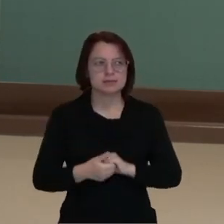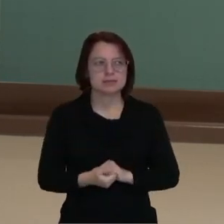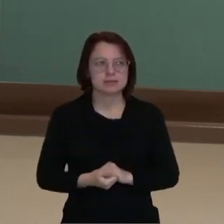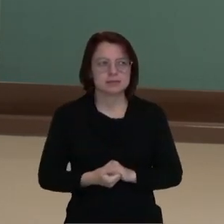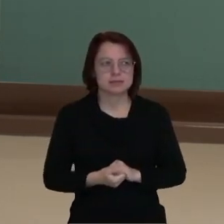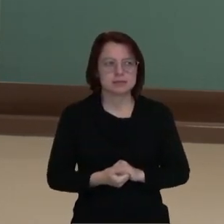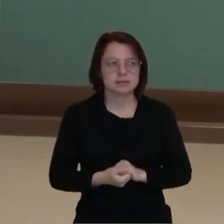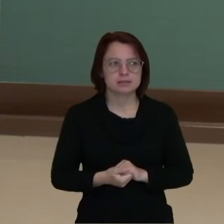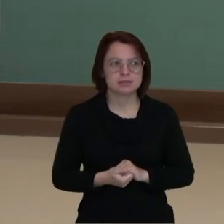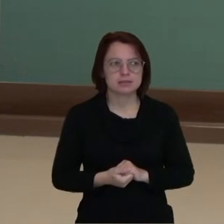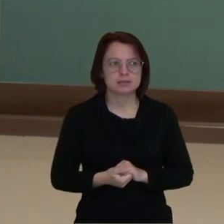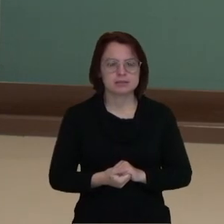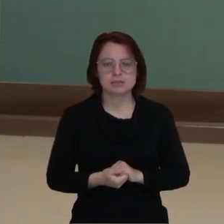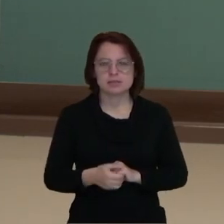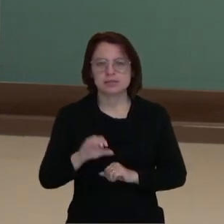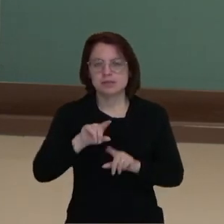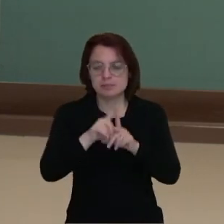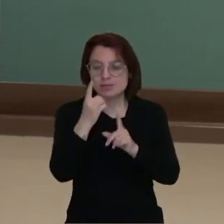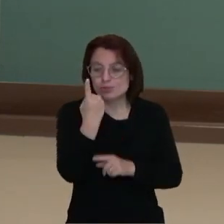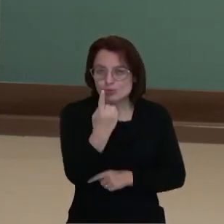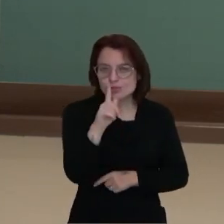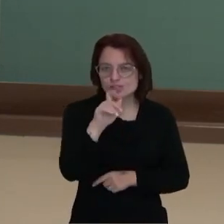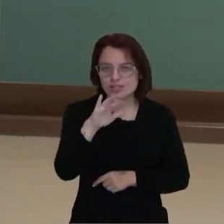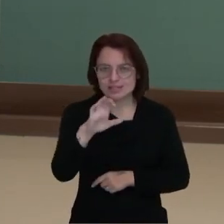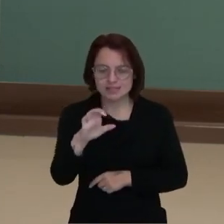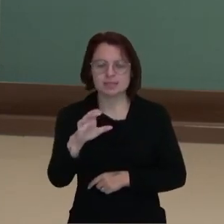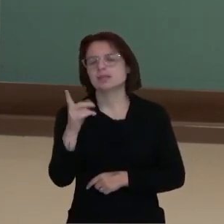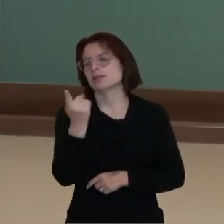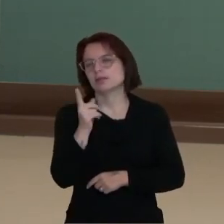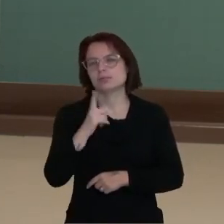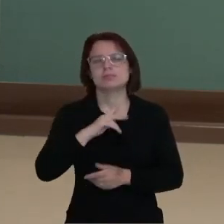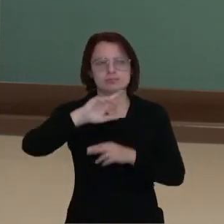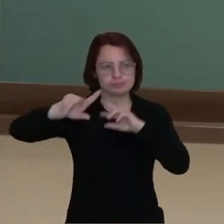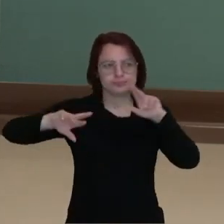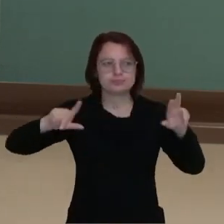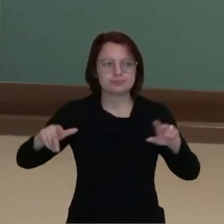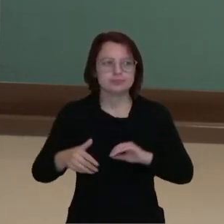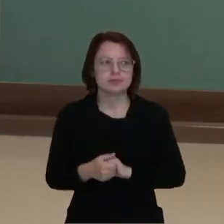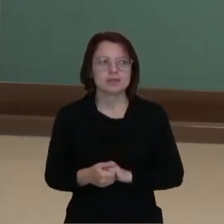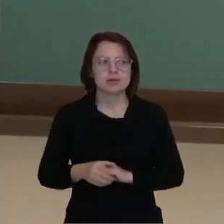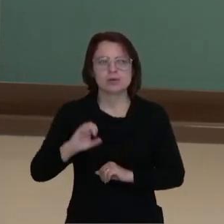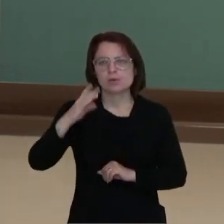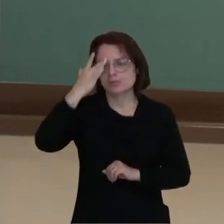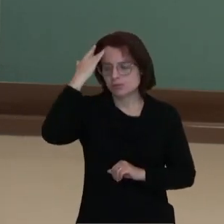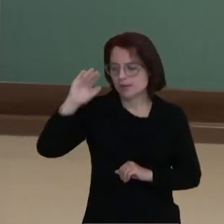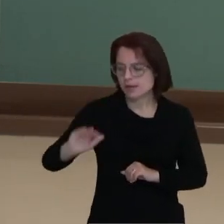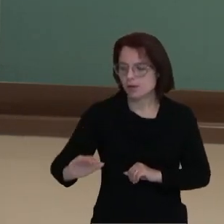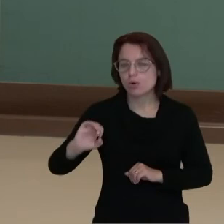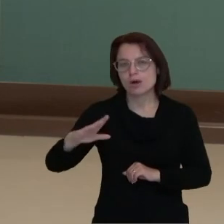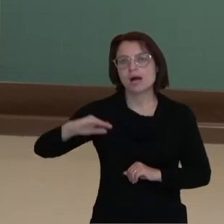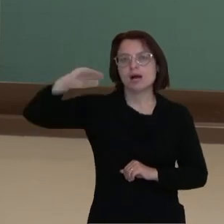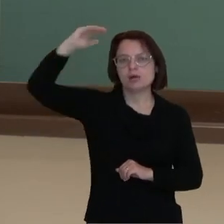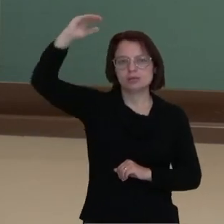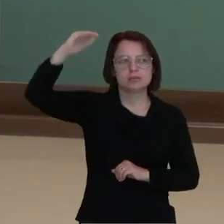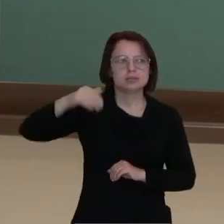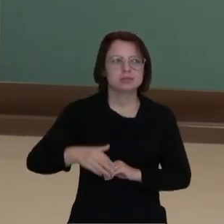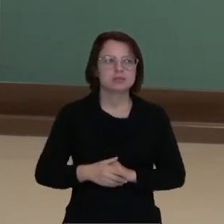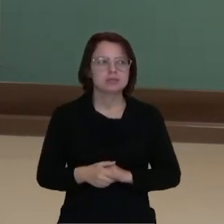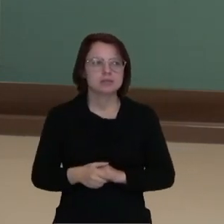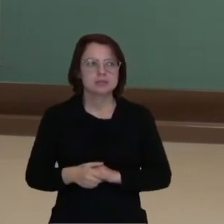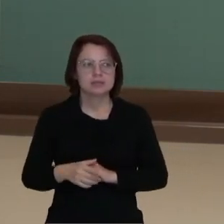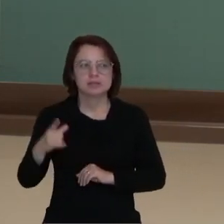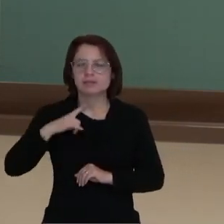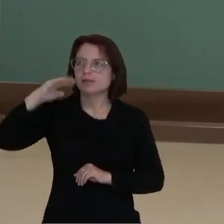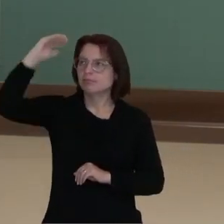Então, só que não é um gene só para altura. Não existe uma pessoa que ou ela é baixa ou ela é alta. Nós temos